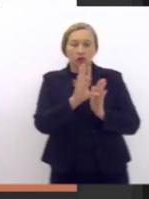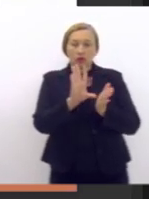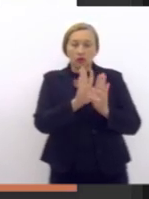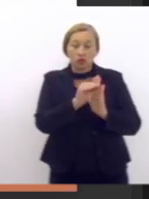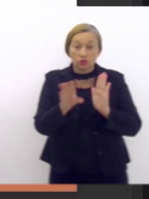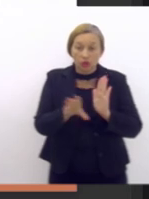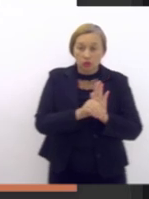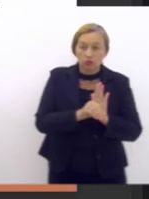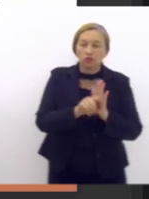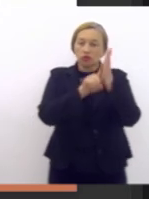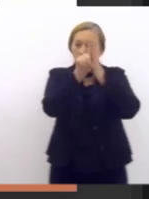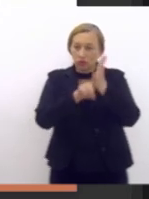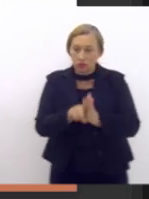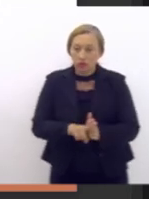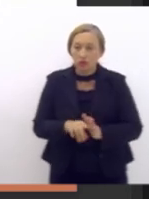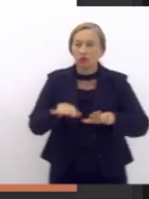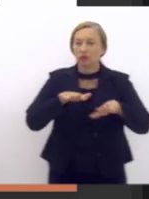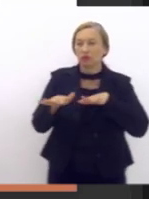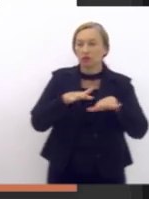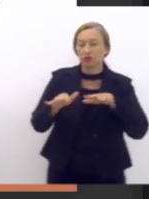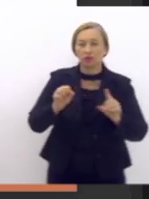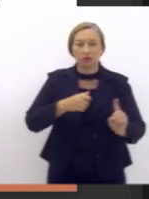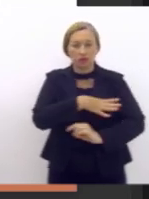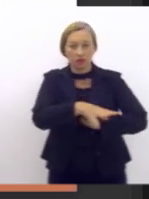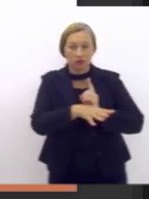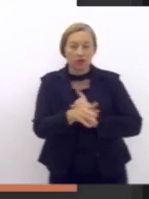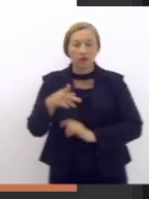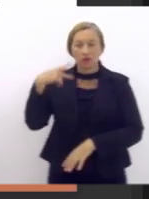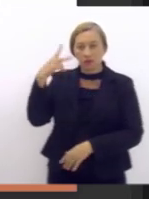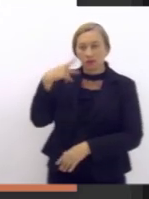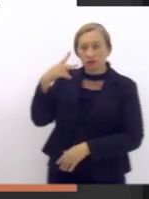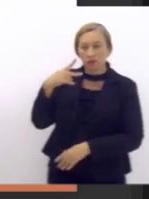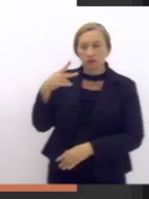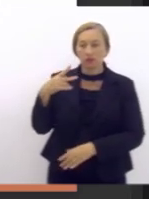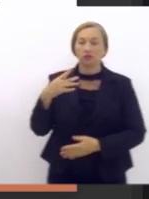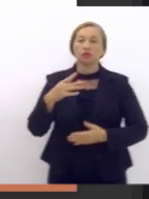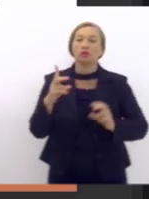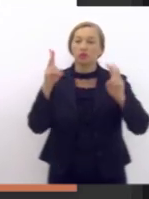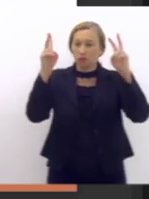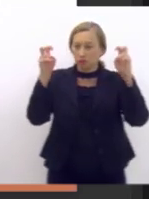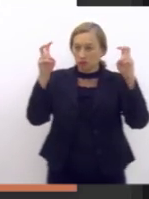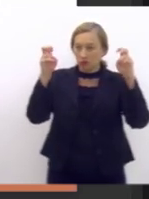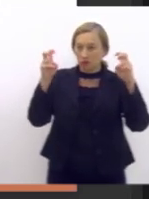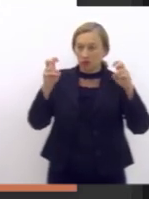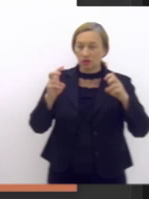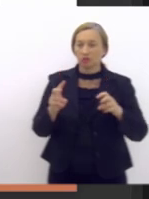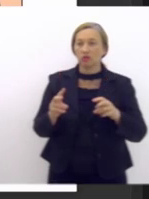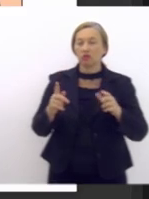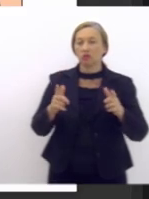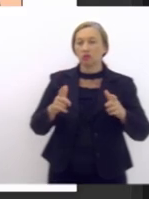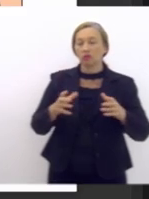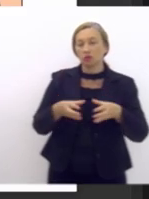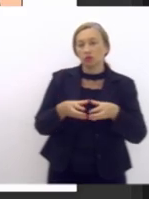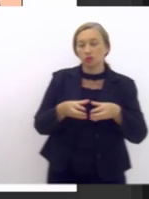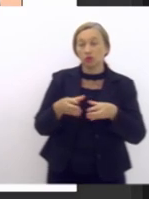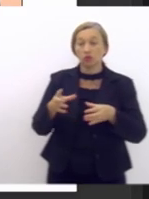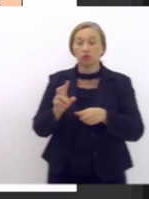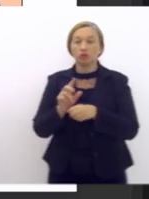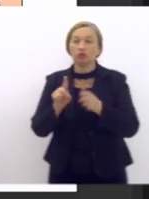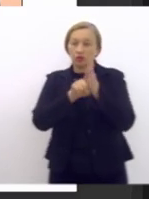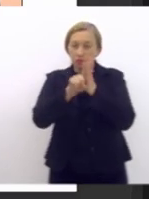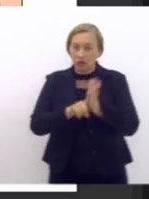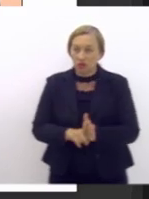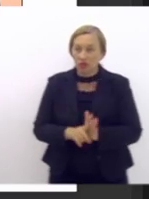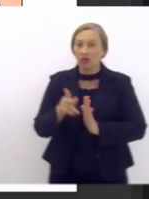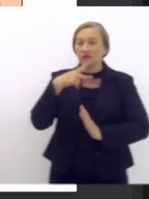e também faz mobilização social e parlamentar em torno dos temas que o observatório pesquisa. Falando concretamente